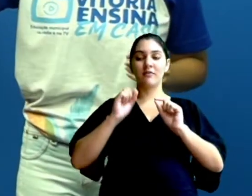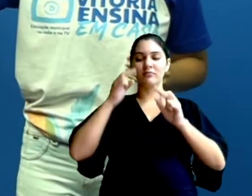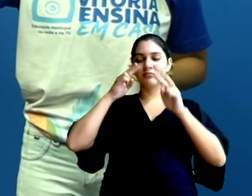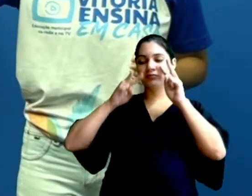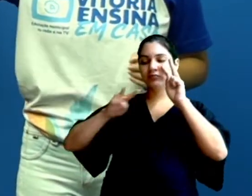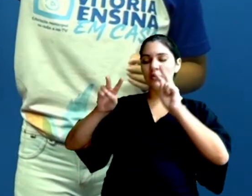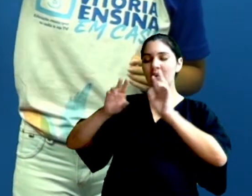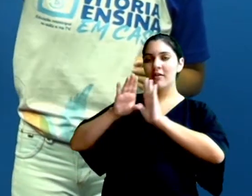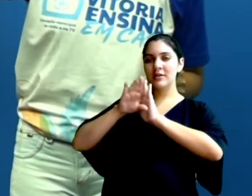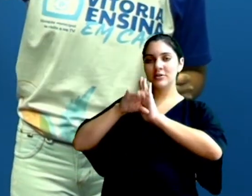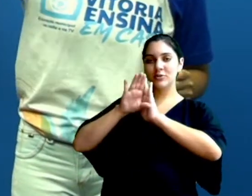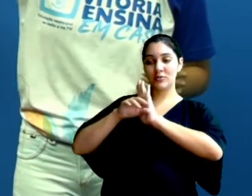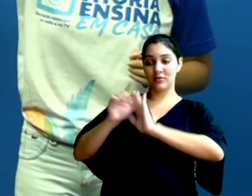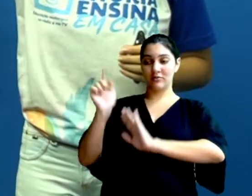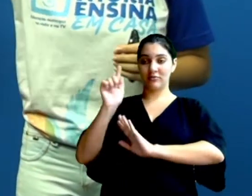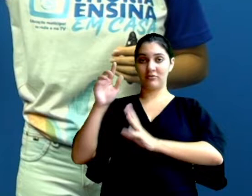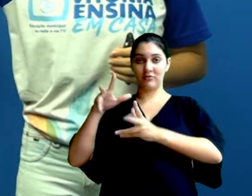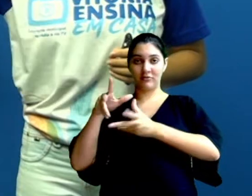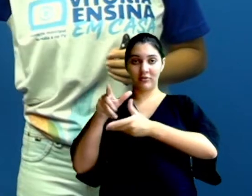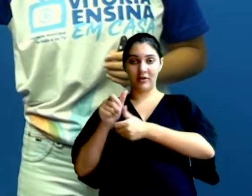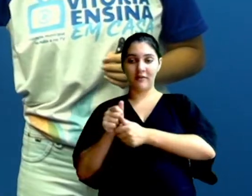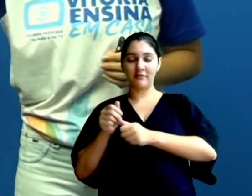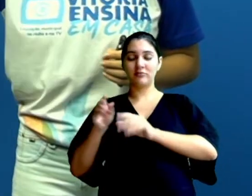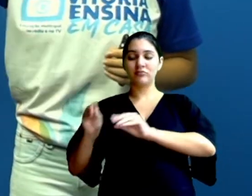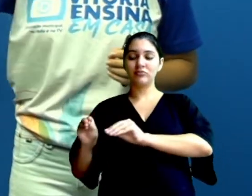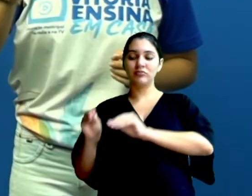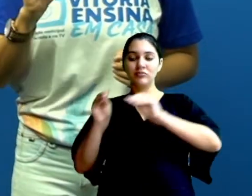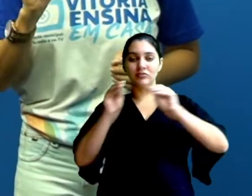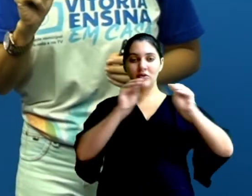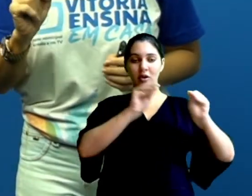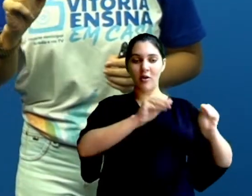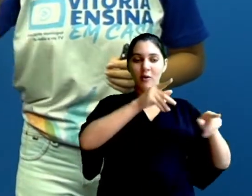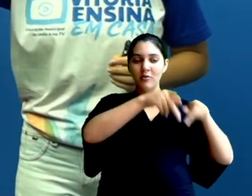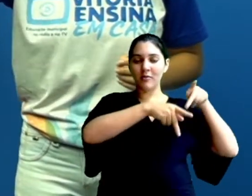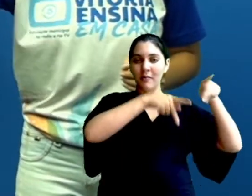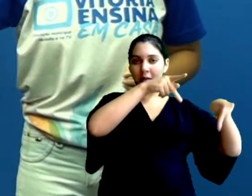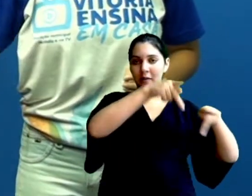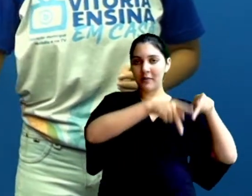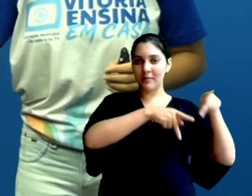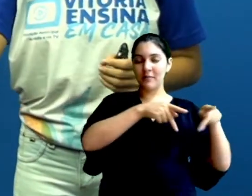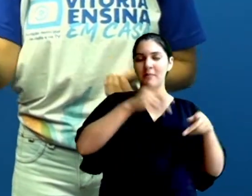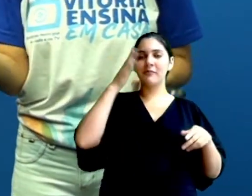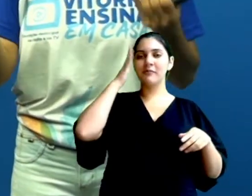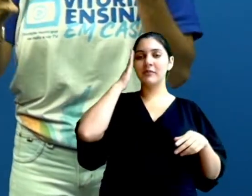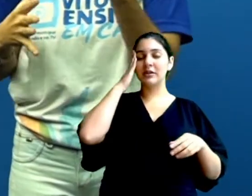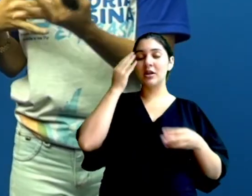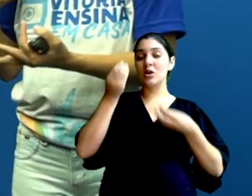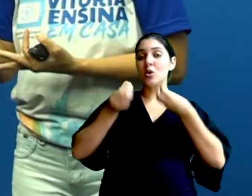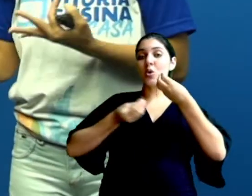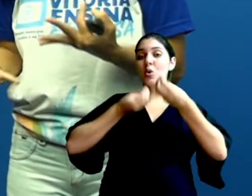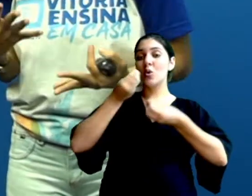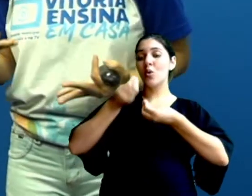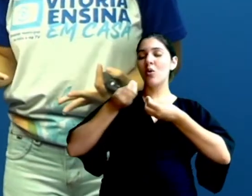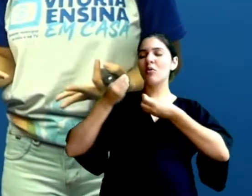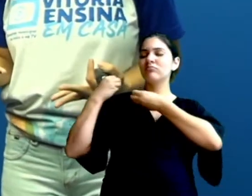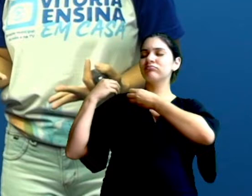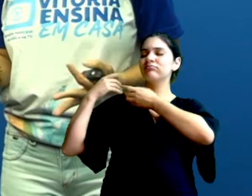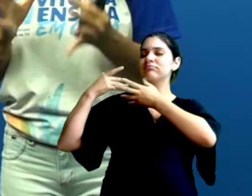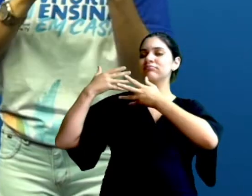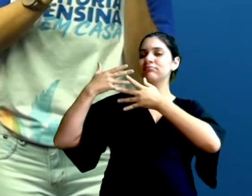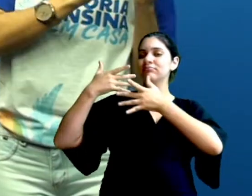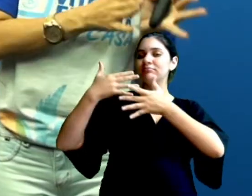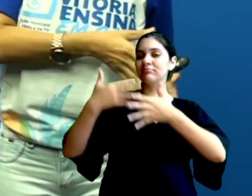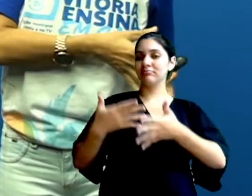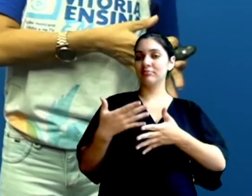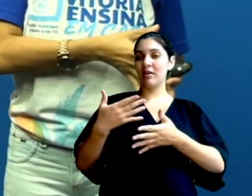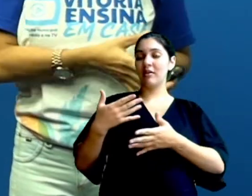esse conceito da geografia de deslocamentos populacionais para entendermos como isso ao longo do